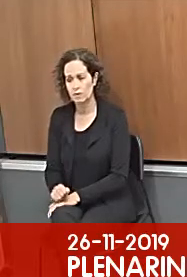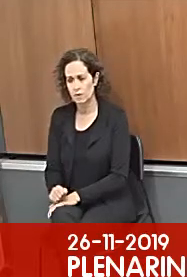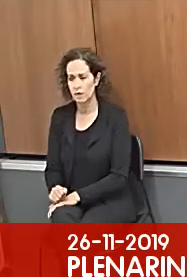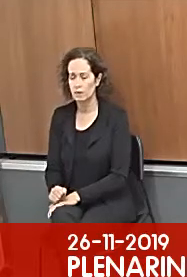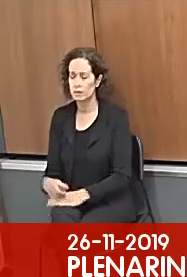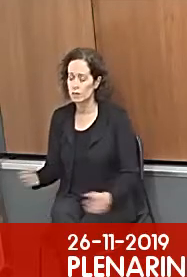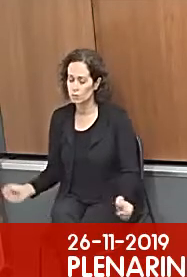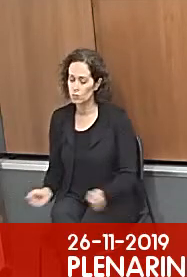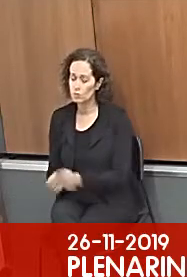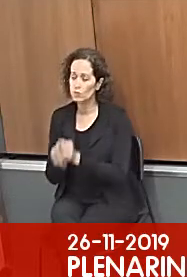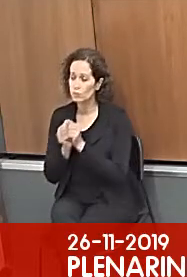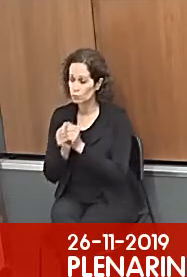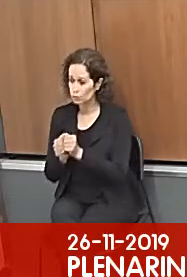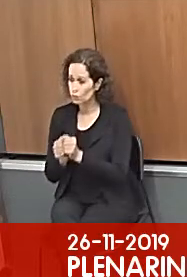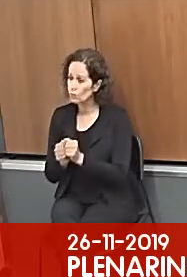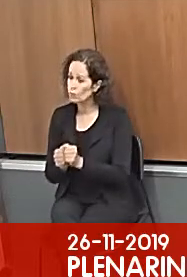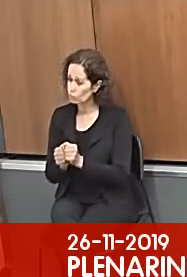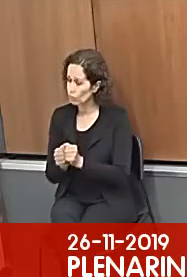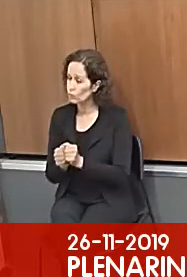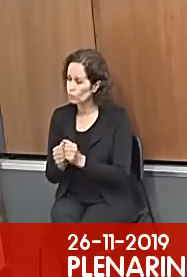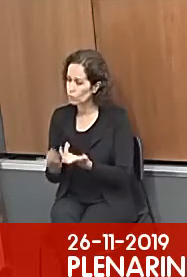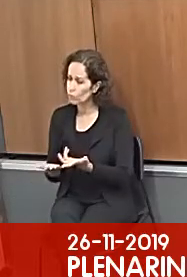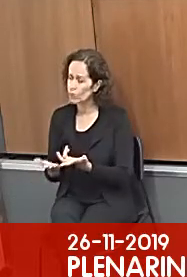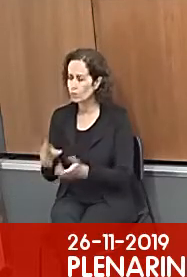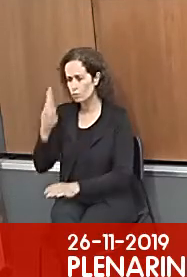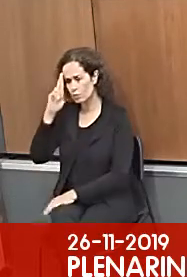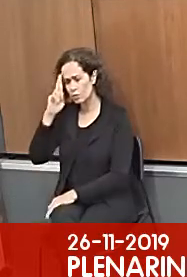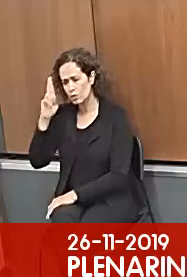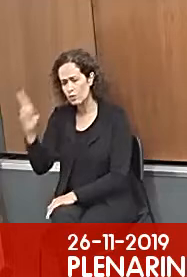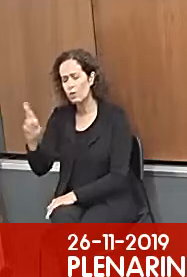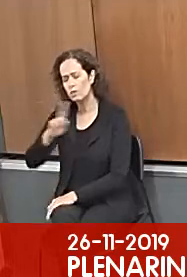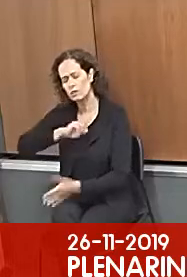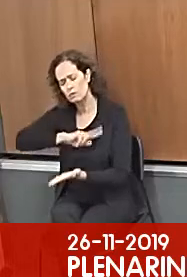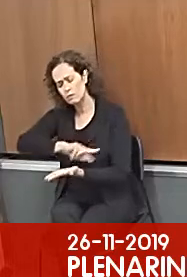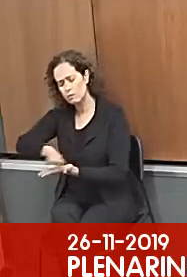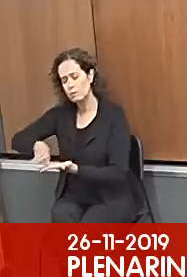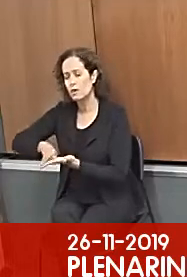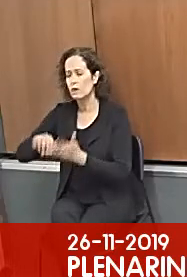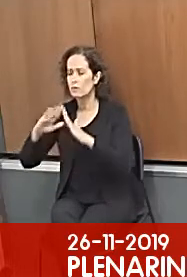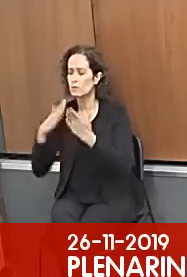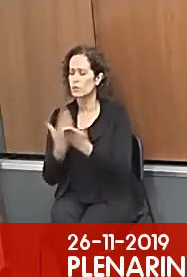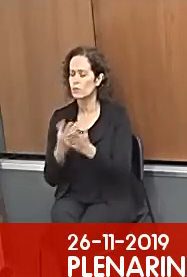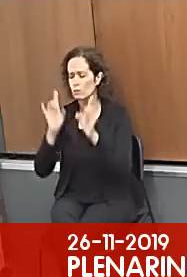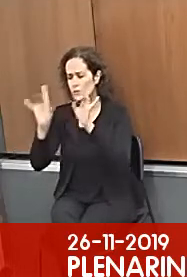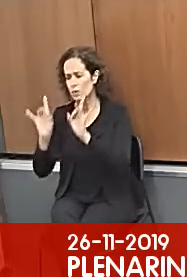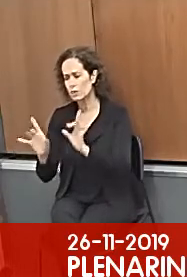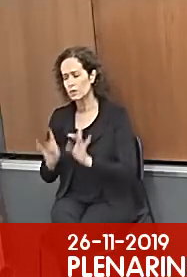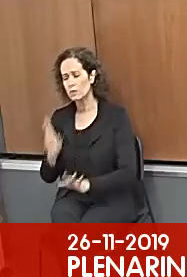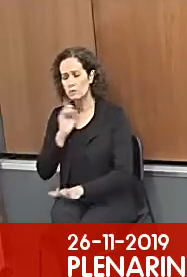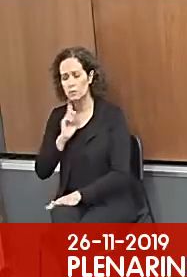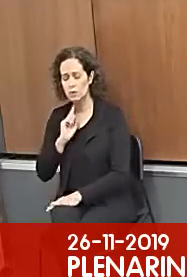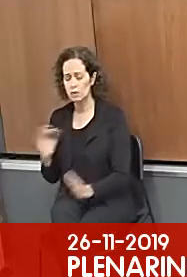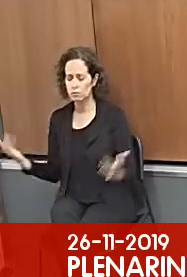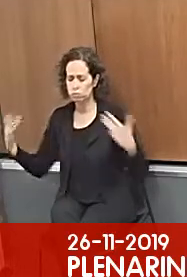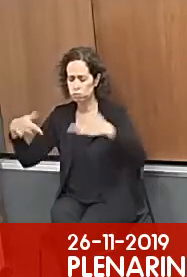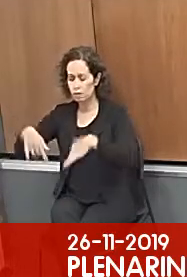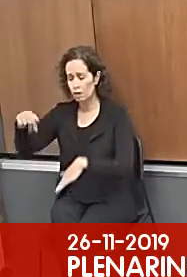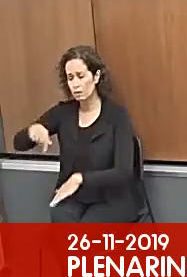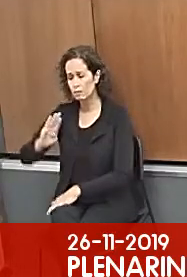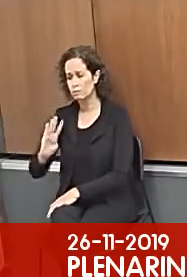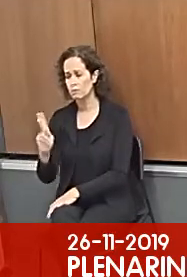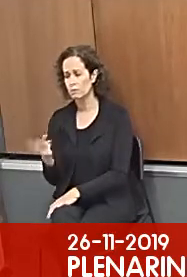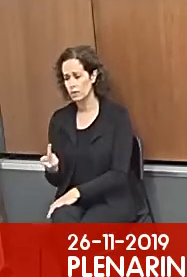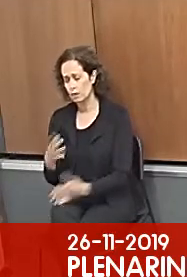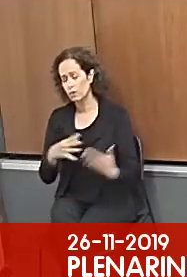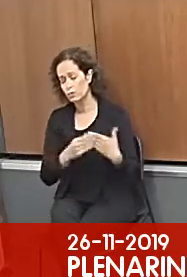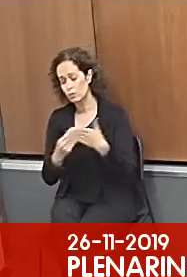reuniu todos os diretores das escolas especiais de Minas Gerais aqui em Belo Horizonte,